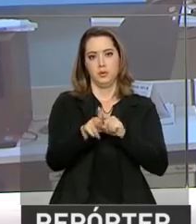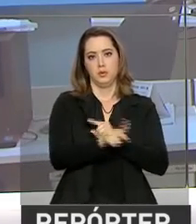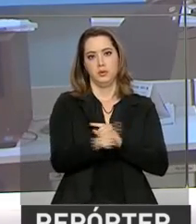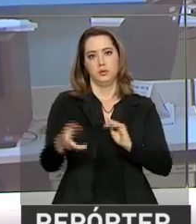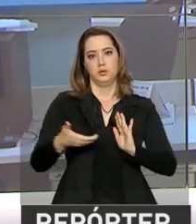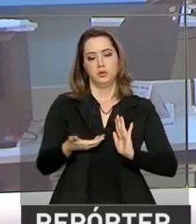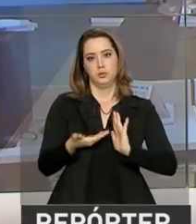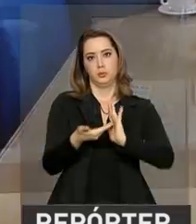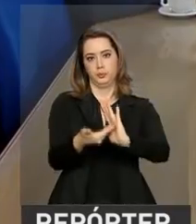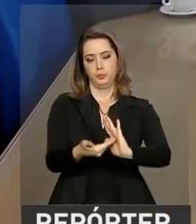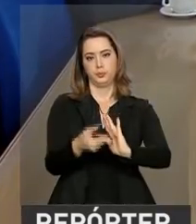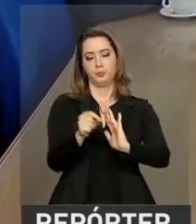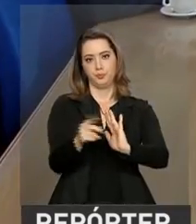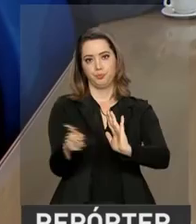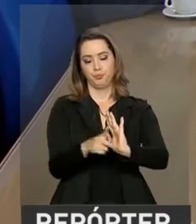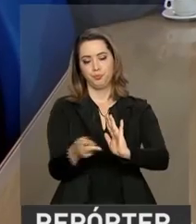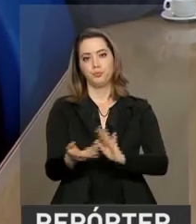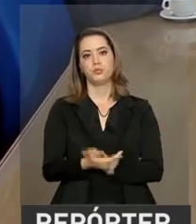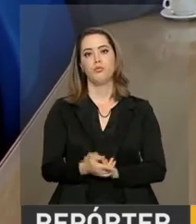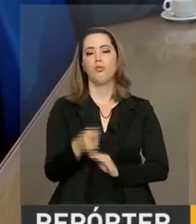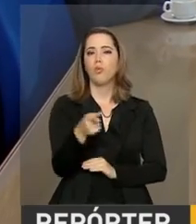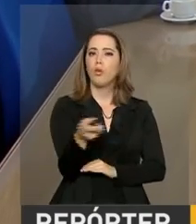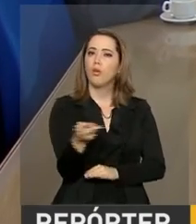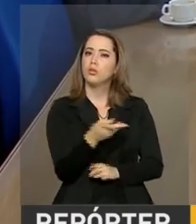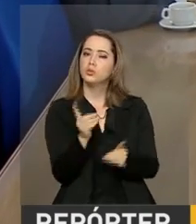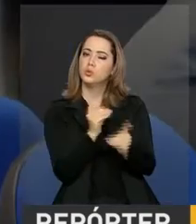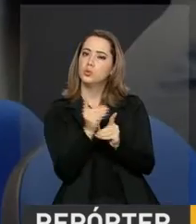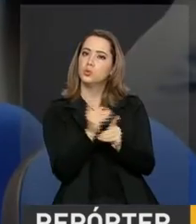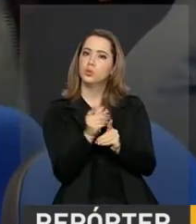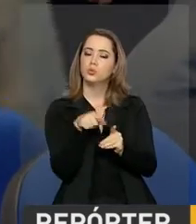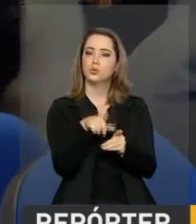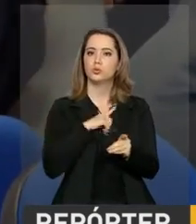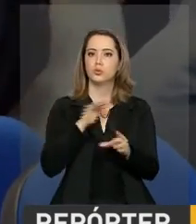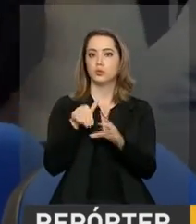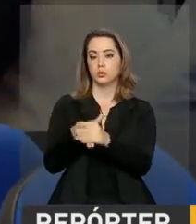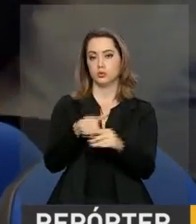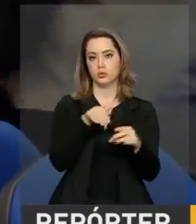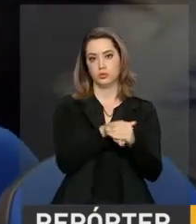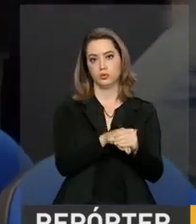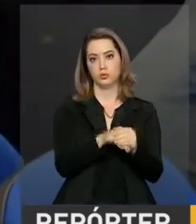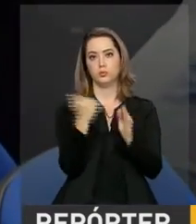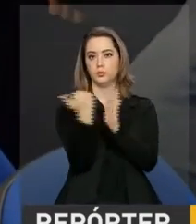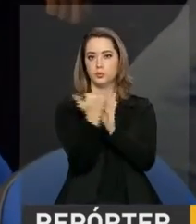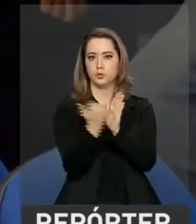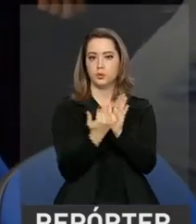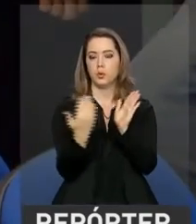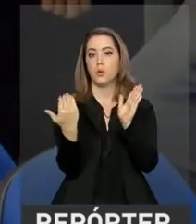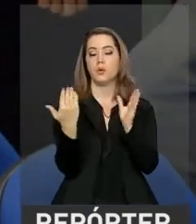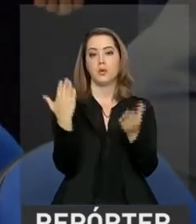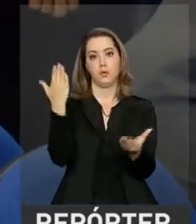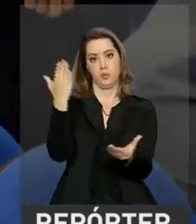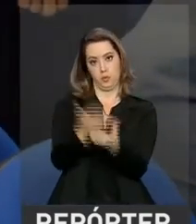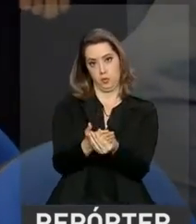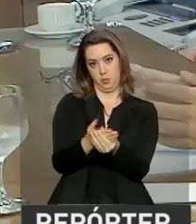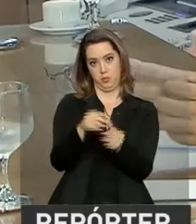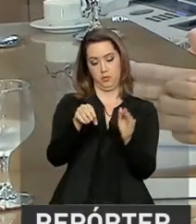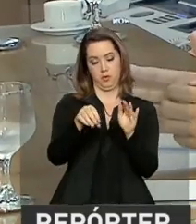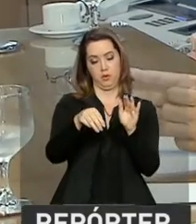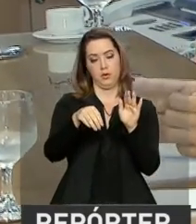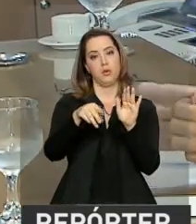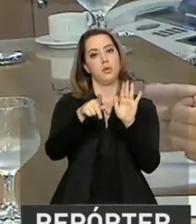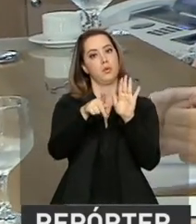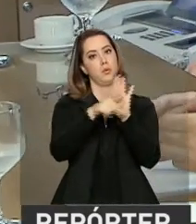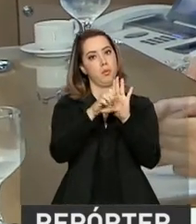Maia. Entre os temas tratados no encontro está a votação da proposta de emenda à Constituição, que coloca um limite